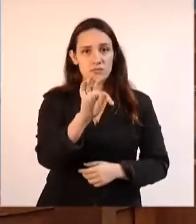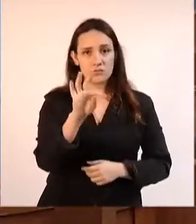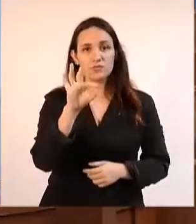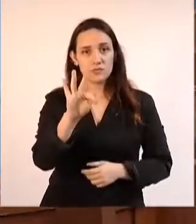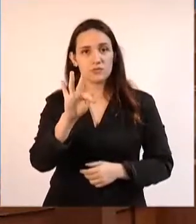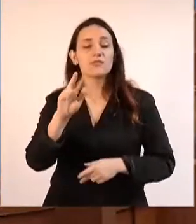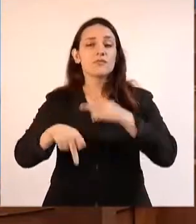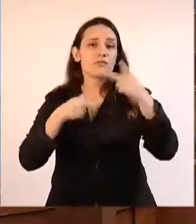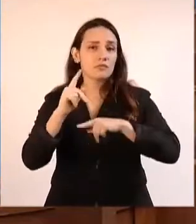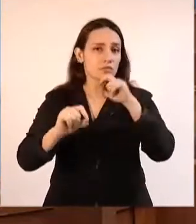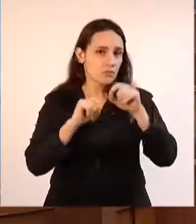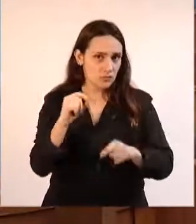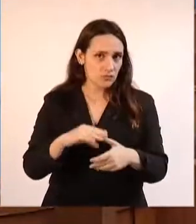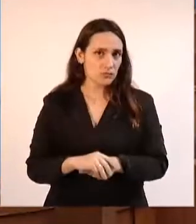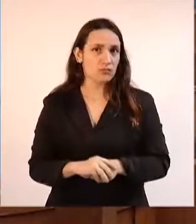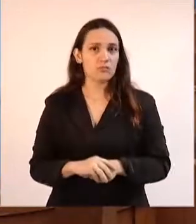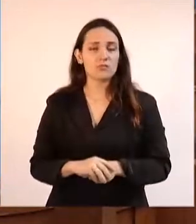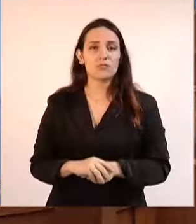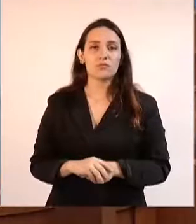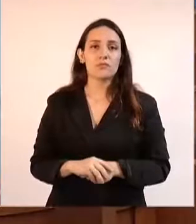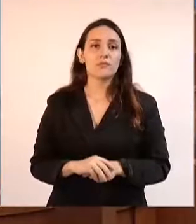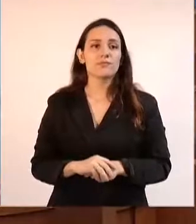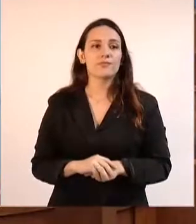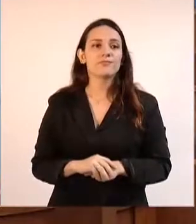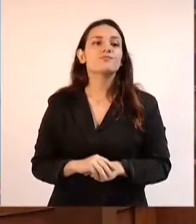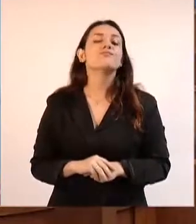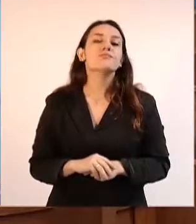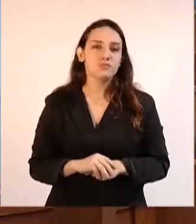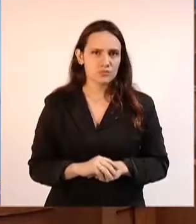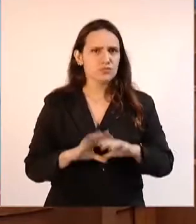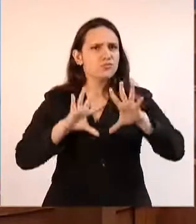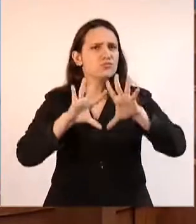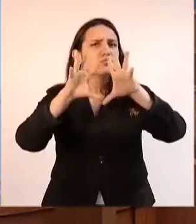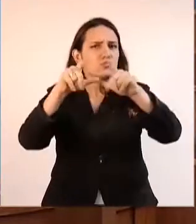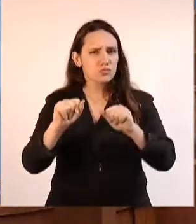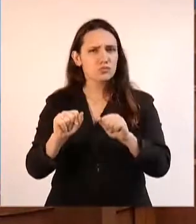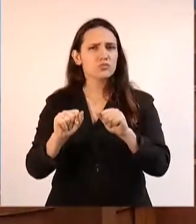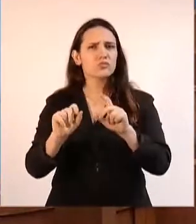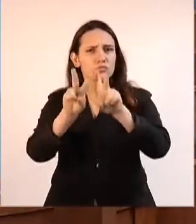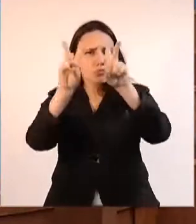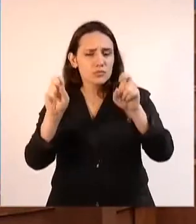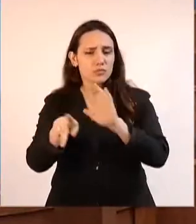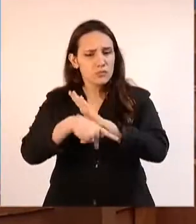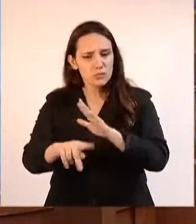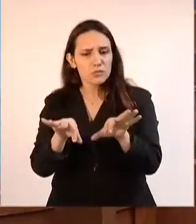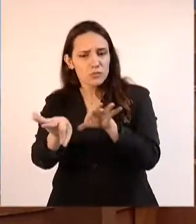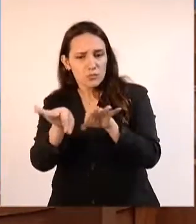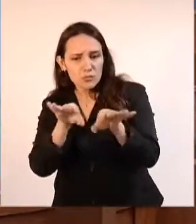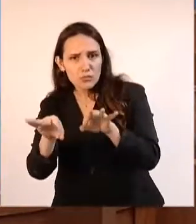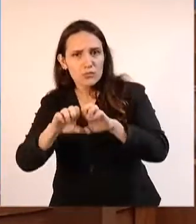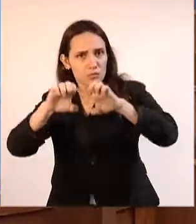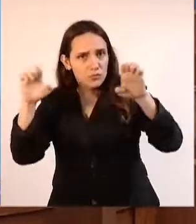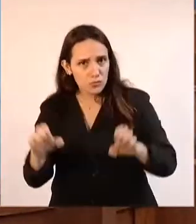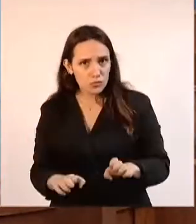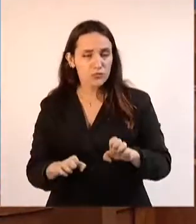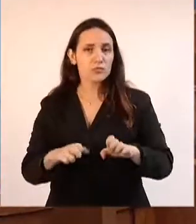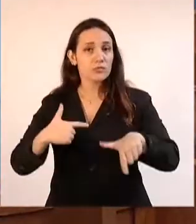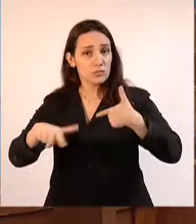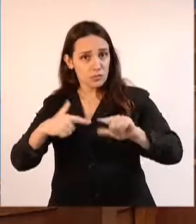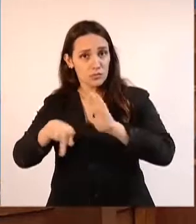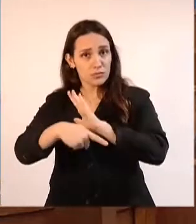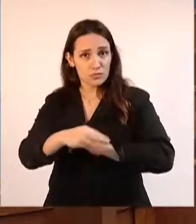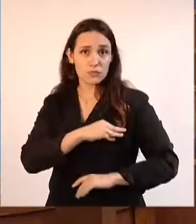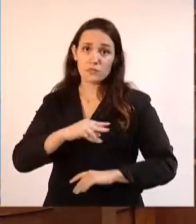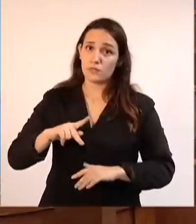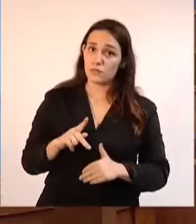é no sentido de que as matérias afetas à estrutura organização e funcionamento do Ministério Público